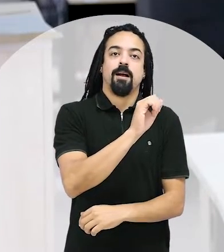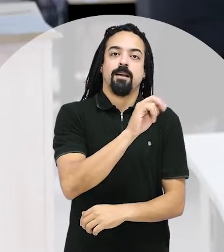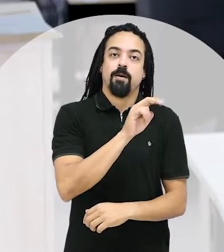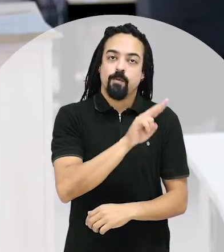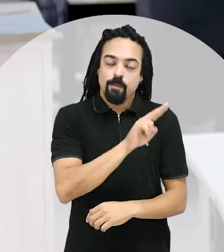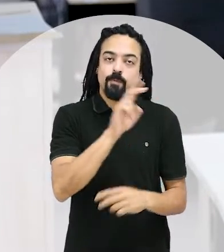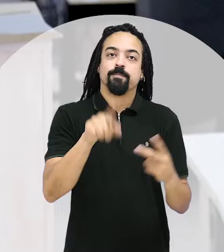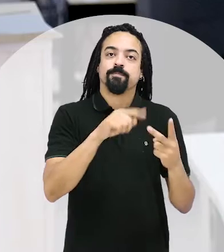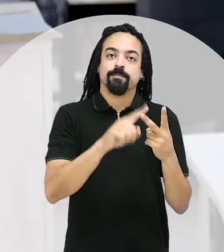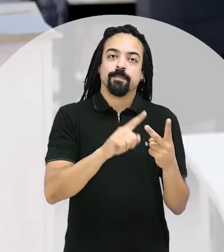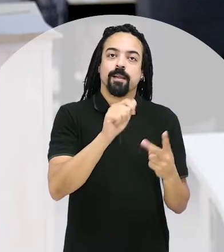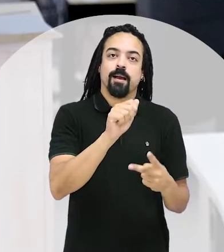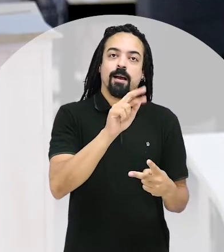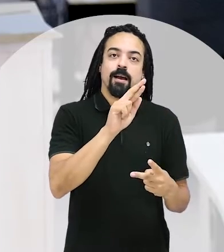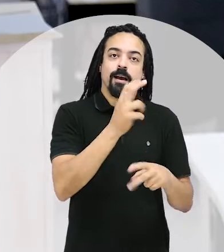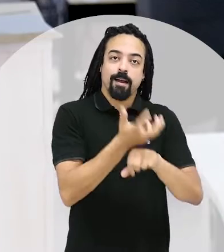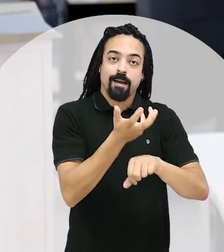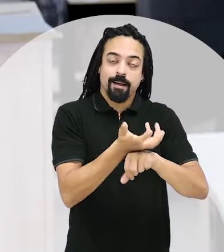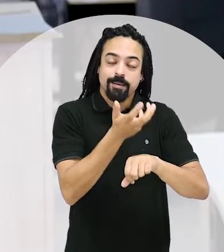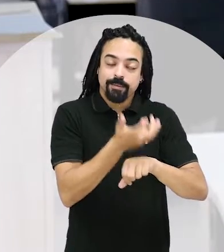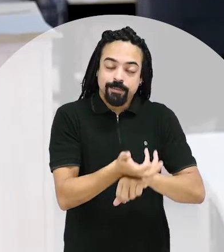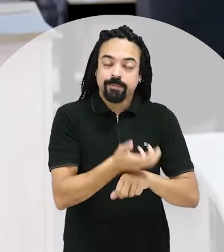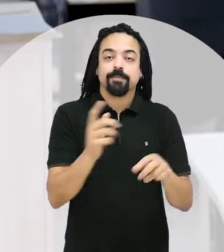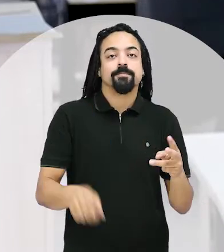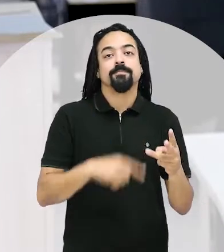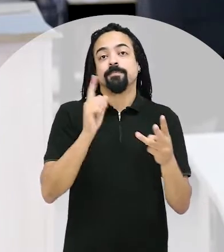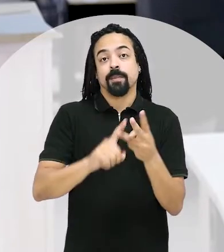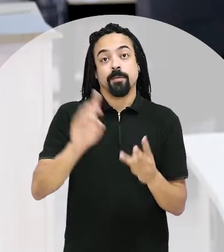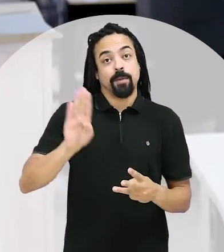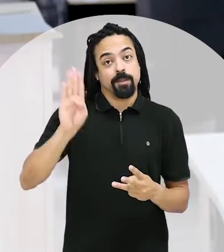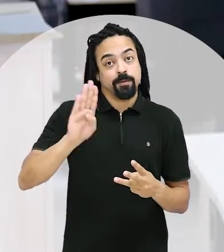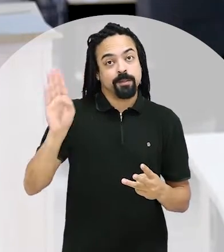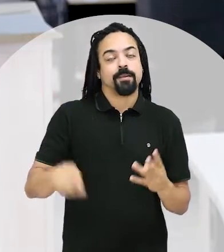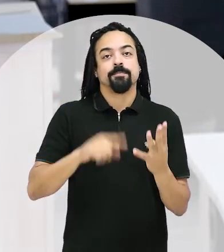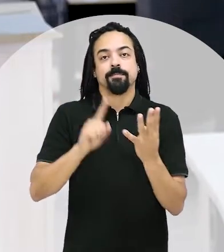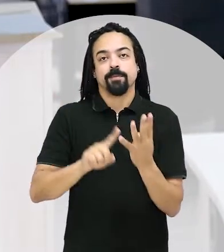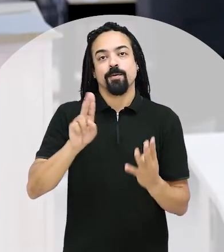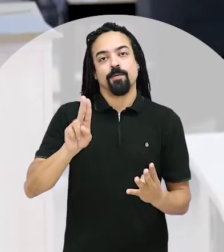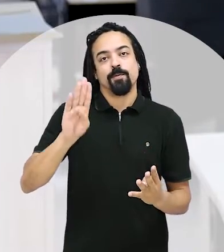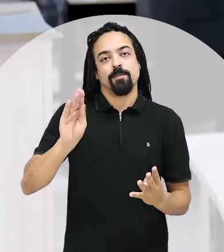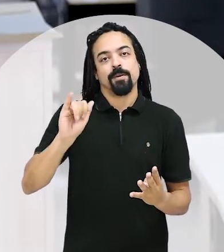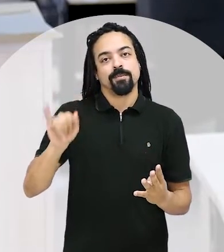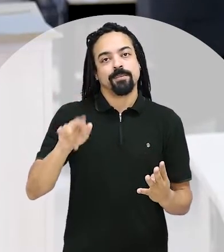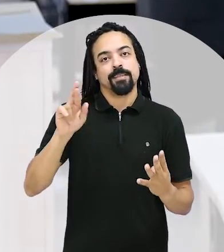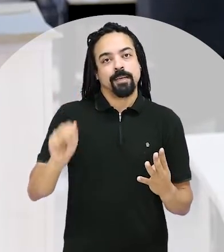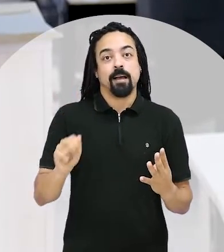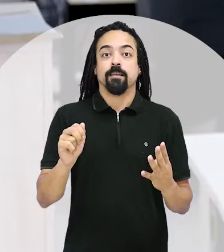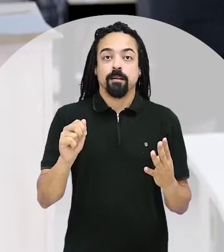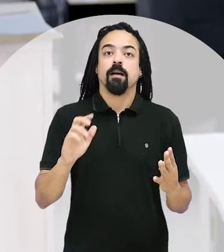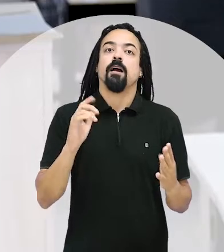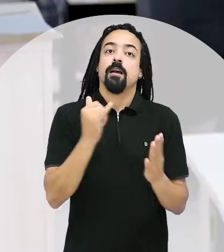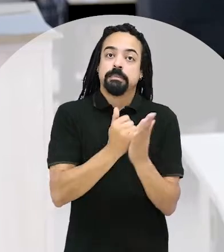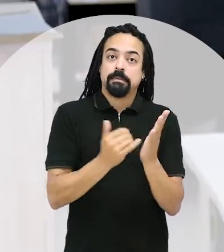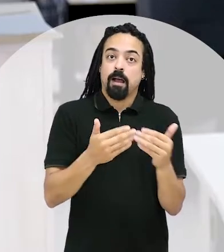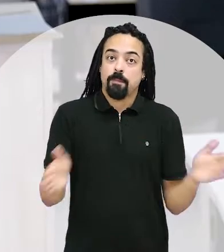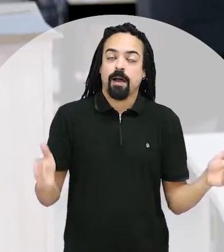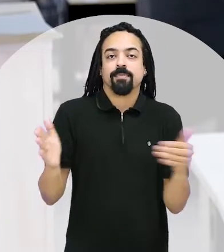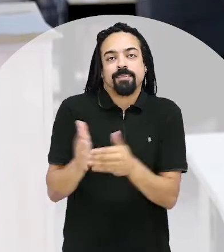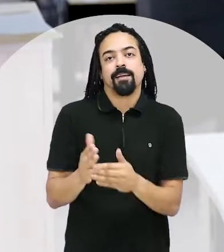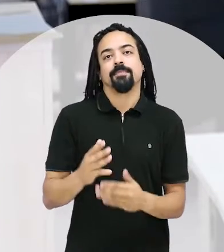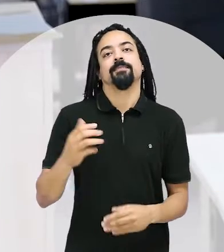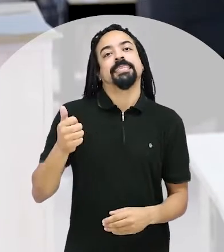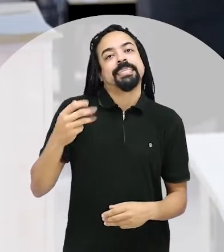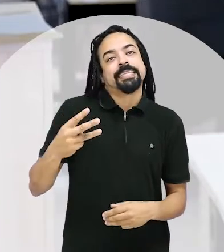contempladas são acaraú aracati baturité camocim ubajara as inscrições já estão abertas e seguem até